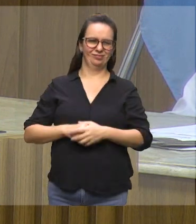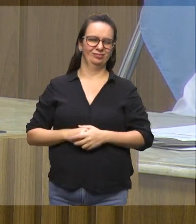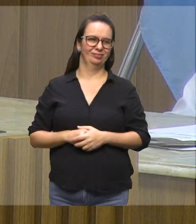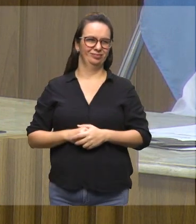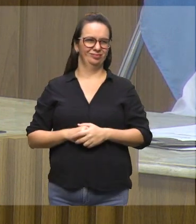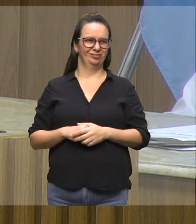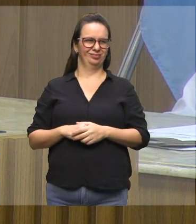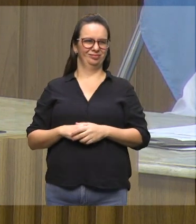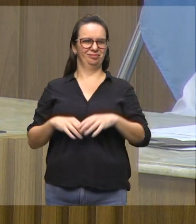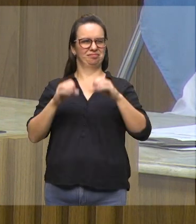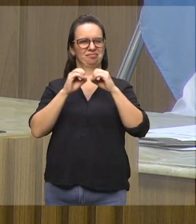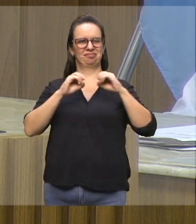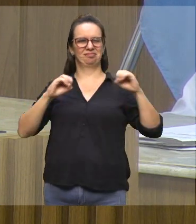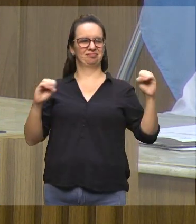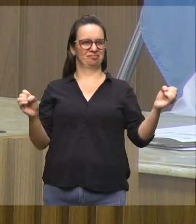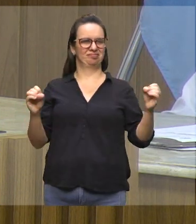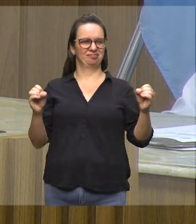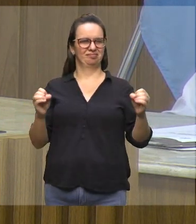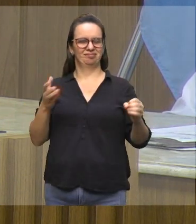nada melhor que